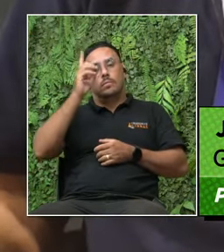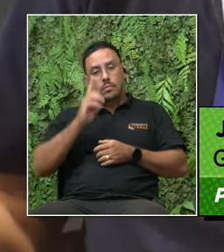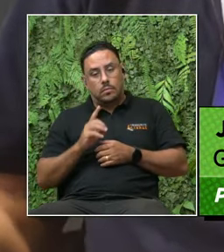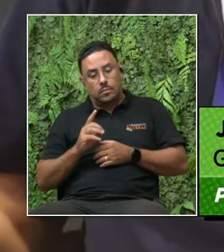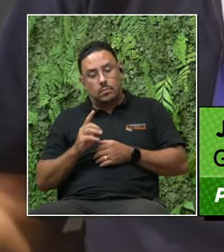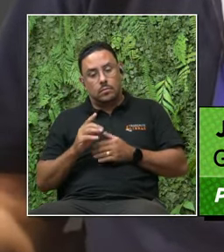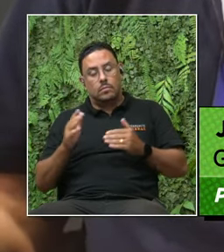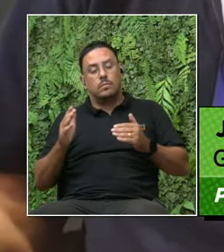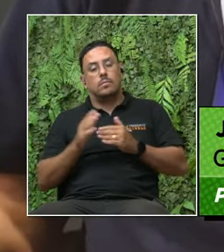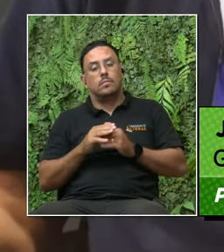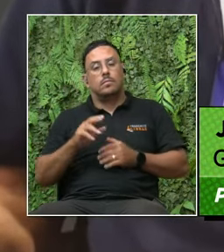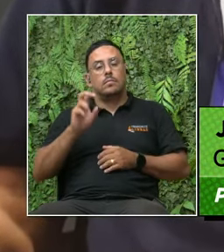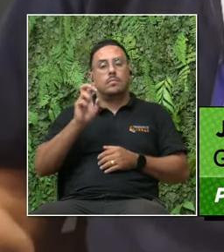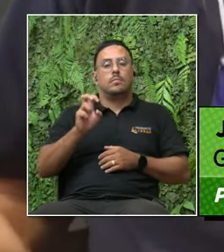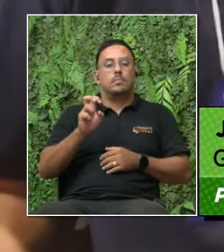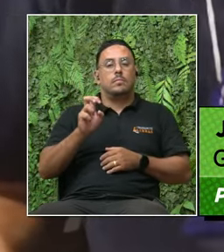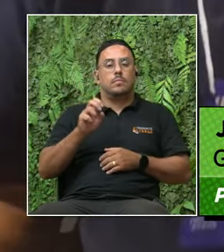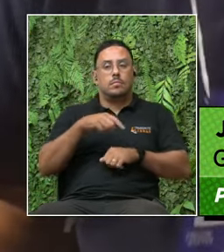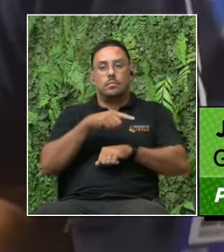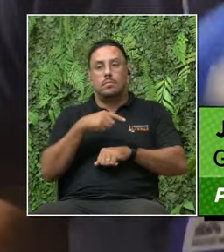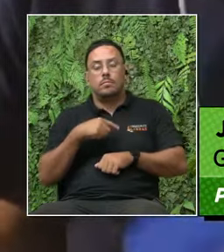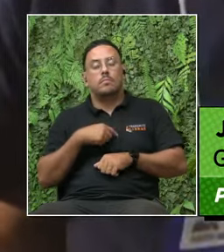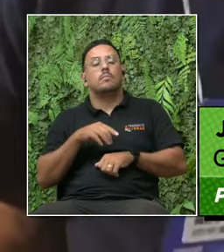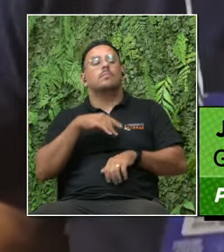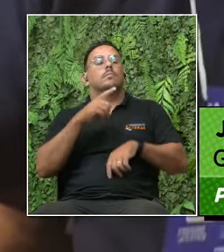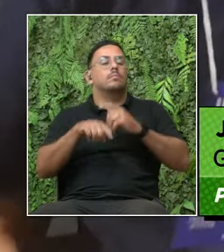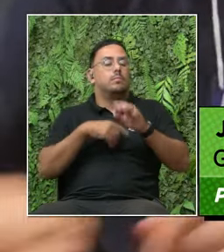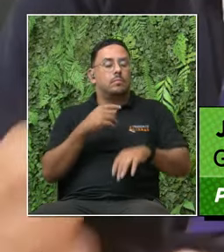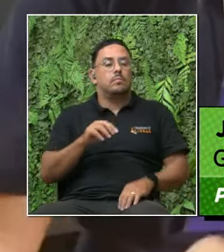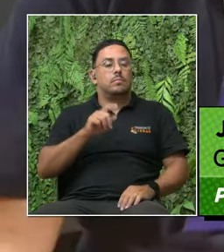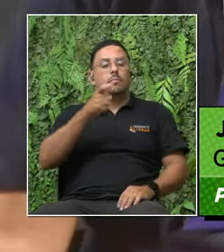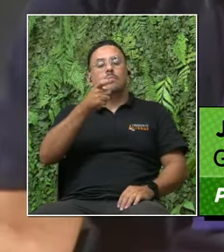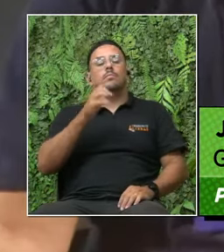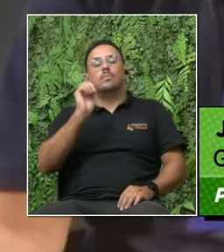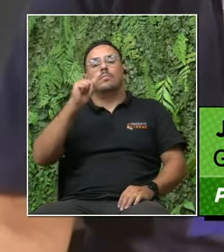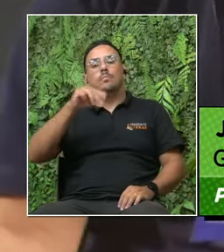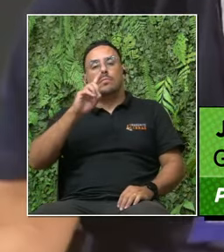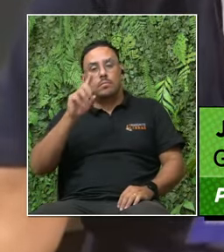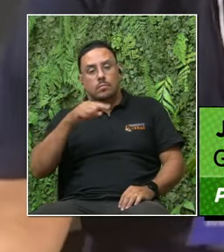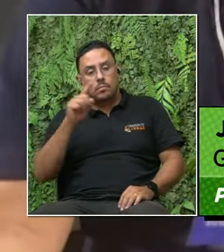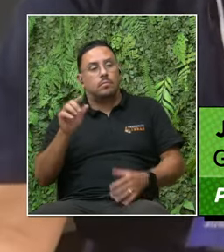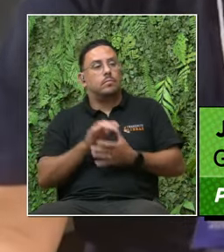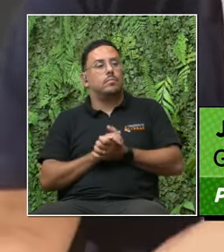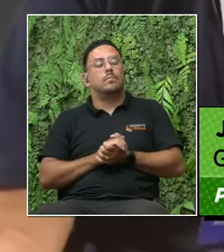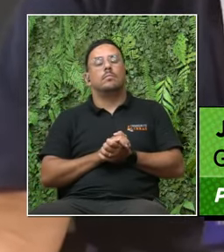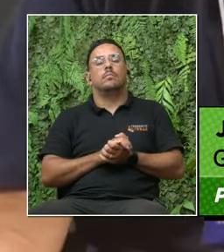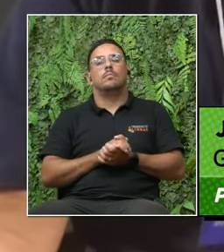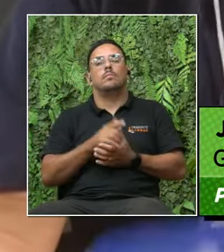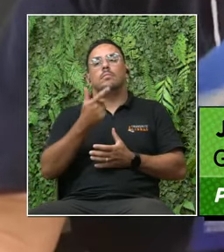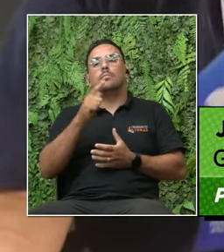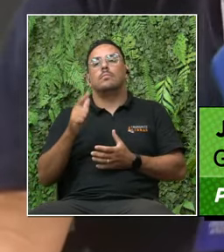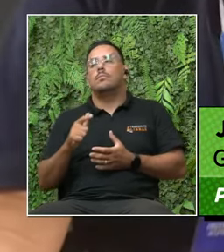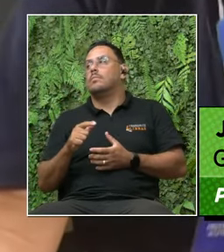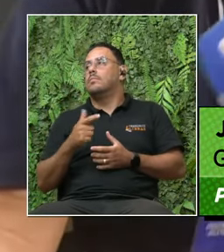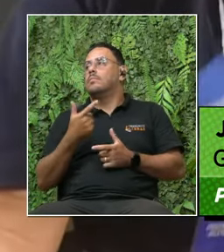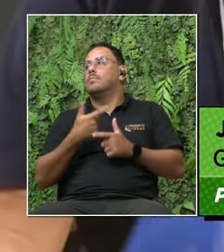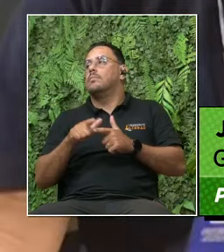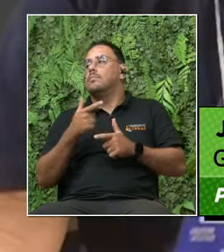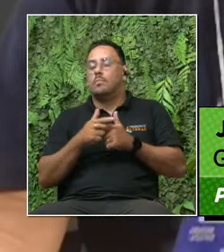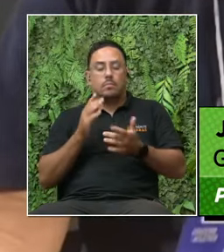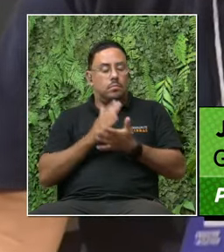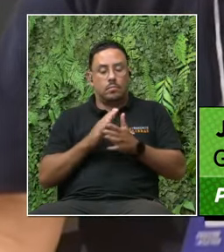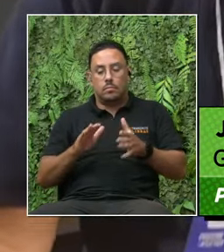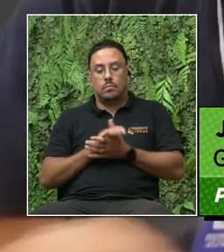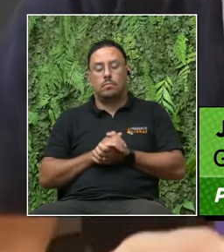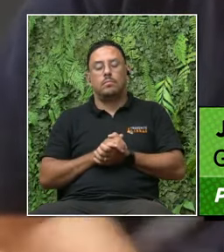até a quinta rodada quando no projeto daqui a pouco o Xandão derruba o Twitter Aí fica fácil de não ter de não ter essa crise mais entendeu